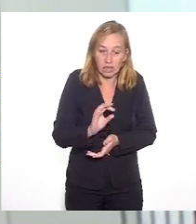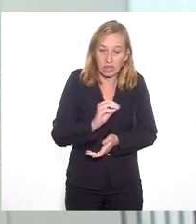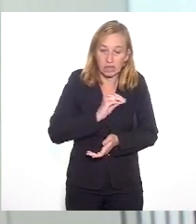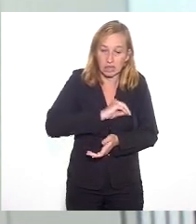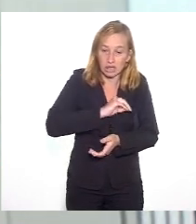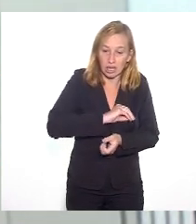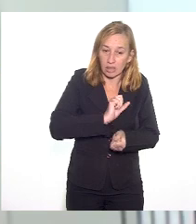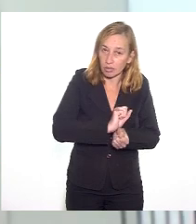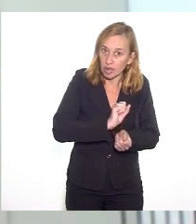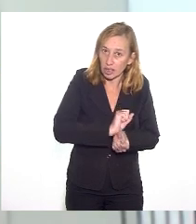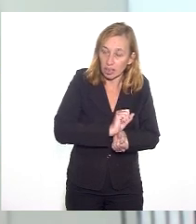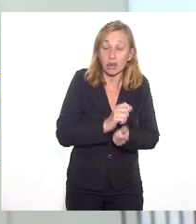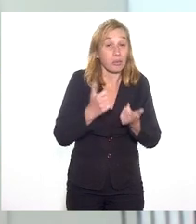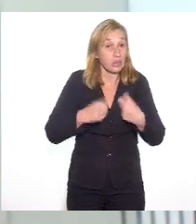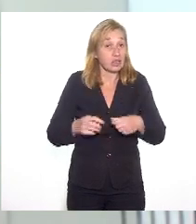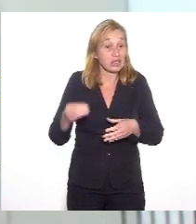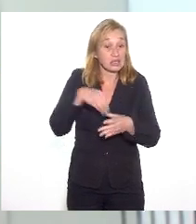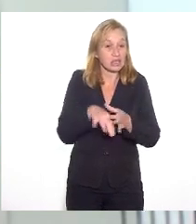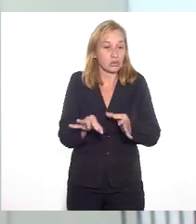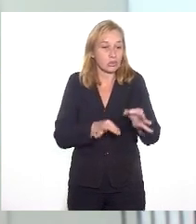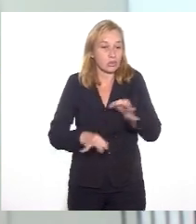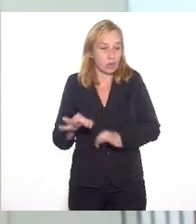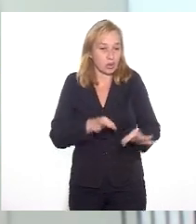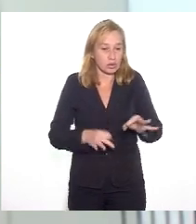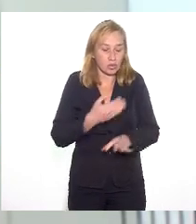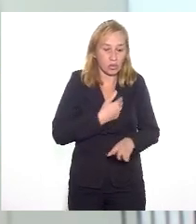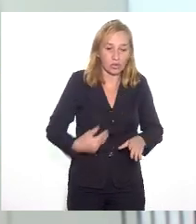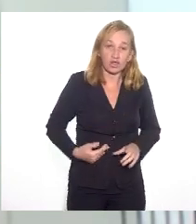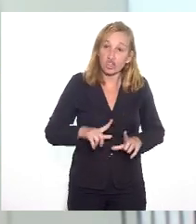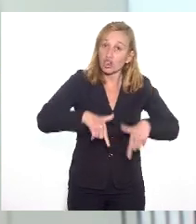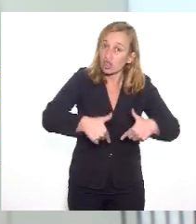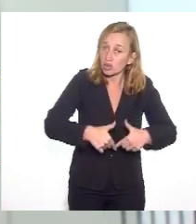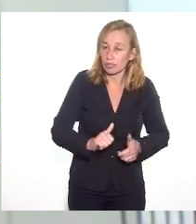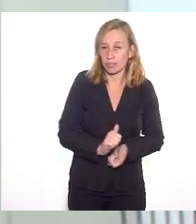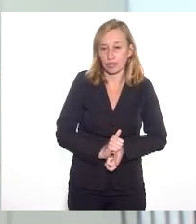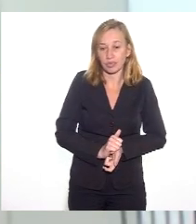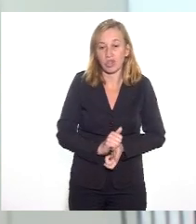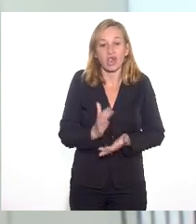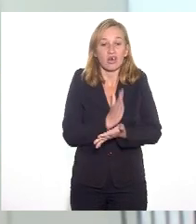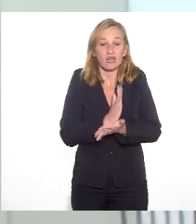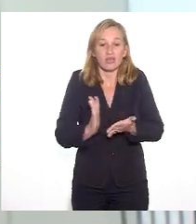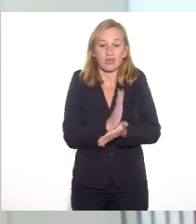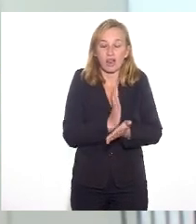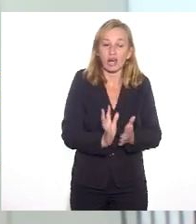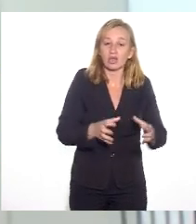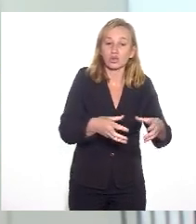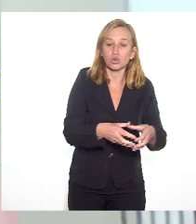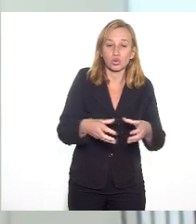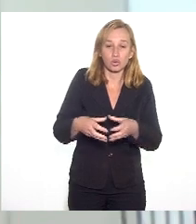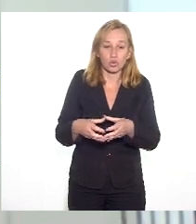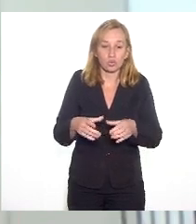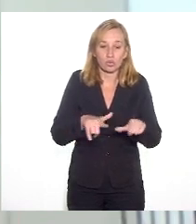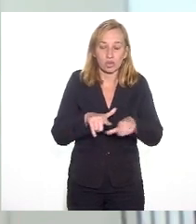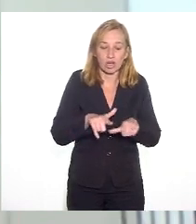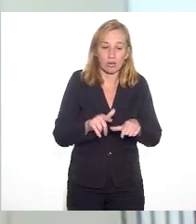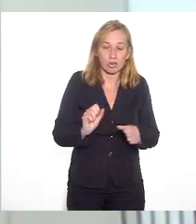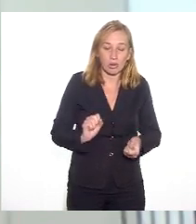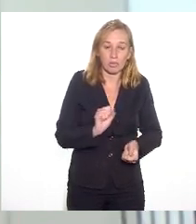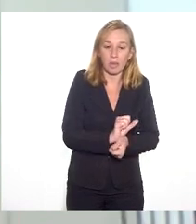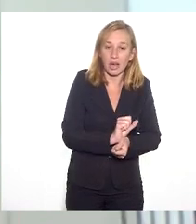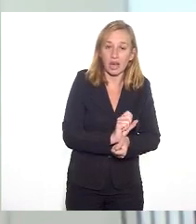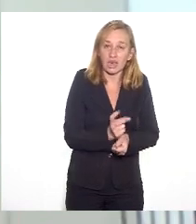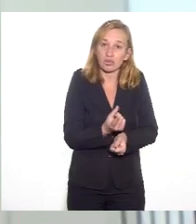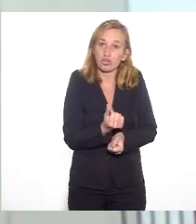estar dentro dos planos do governo uma forma de enfrentar isso. Muitas categorias estão até com as progressões congeladas, com